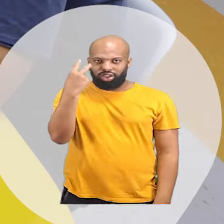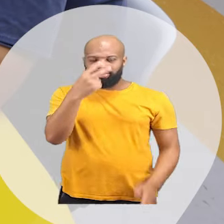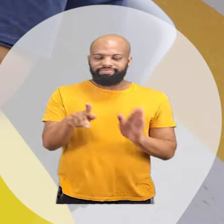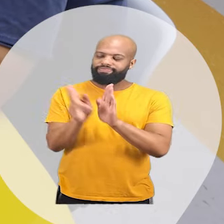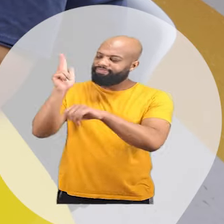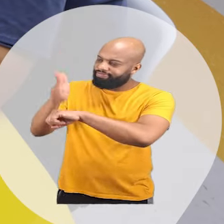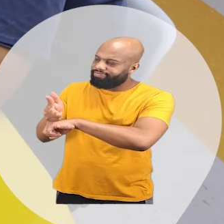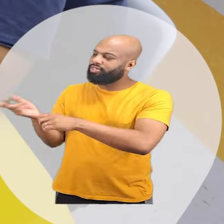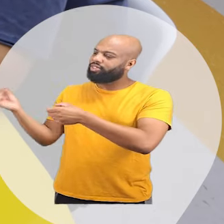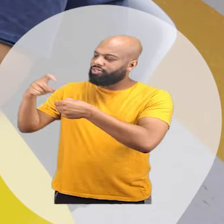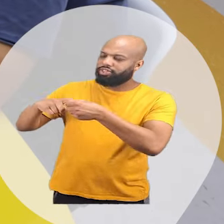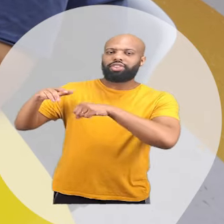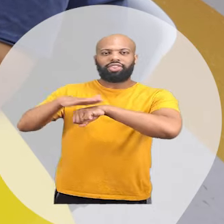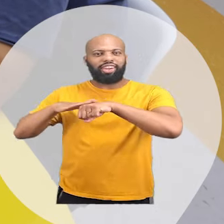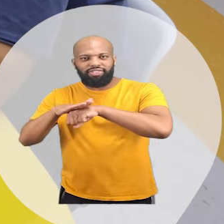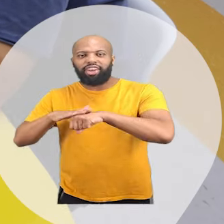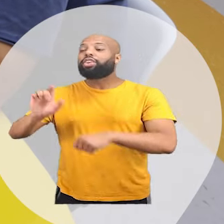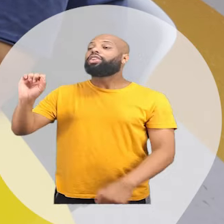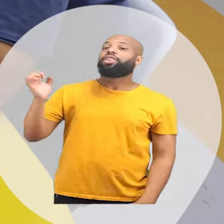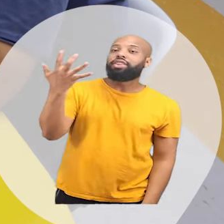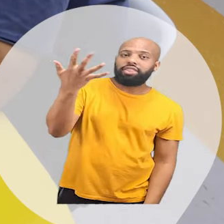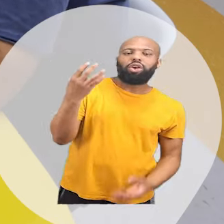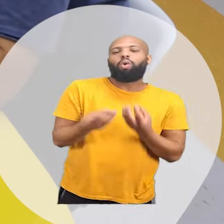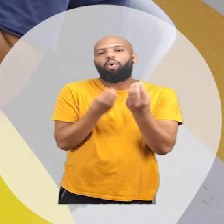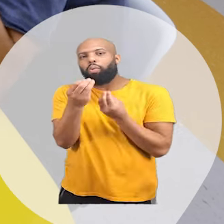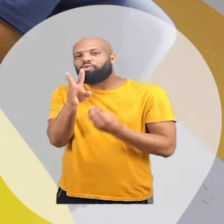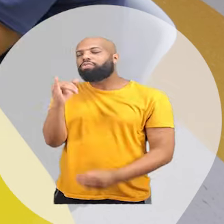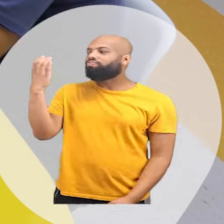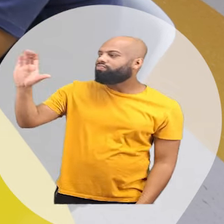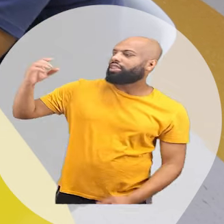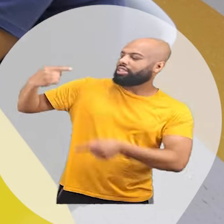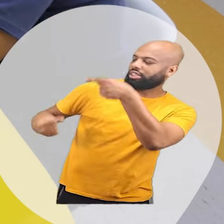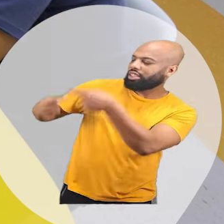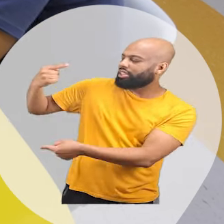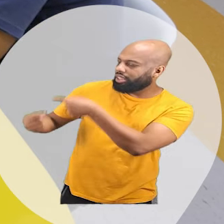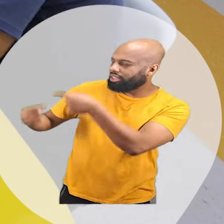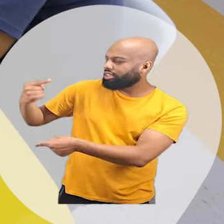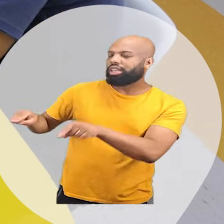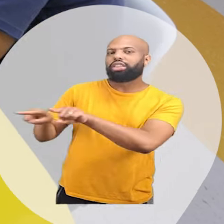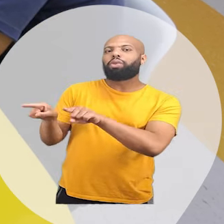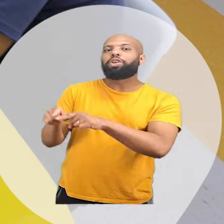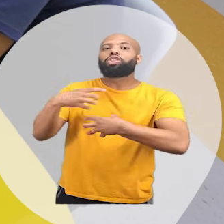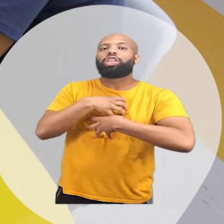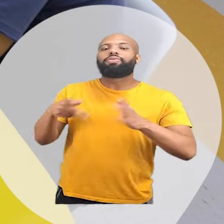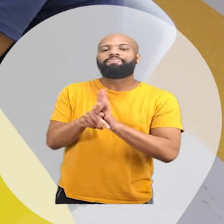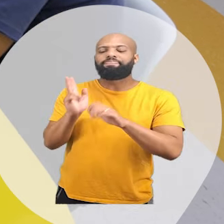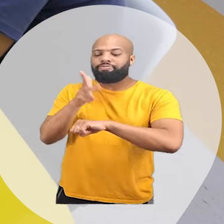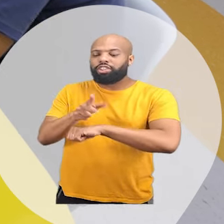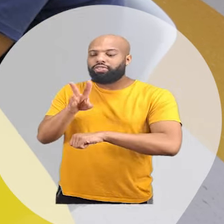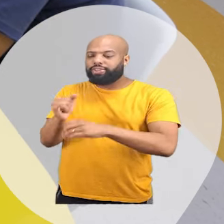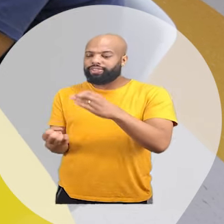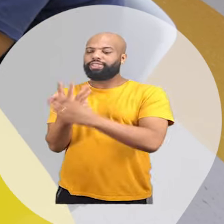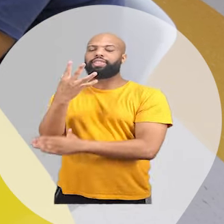aí a gente volta conversa sobre o que aconteceu debate Que tipo de chamada a gente